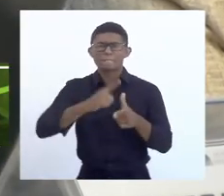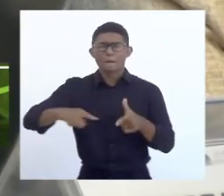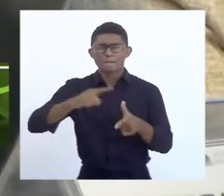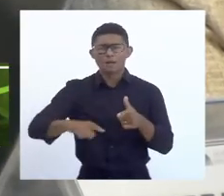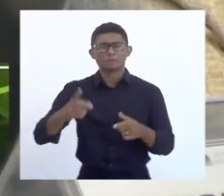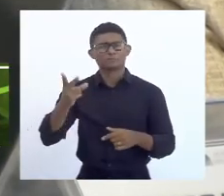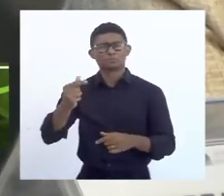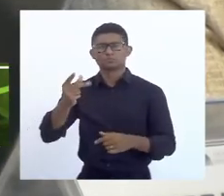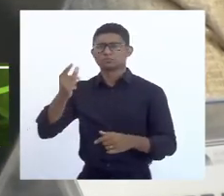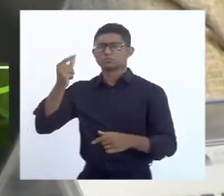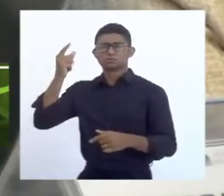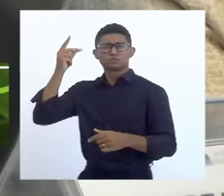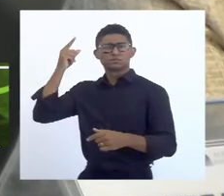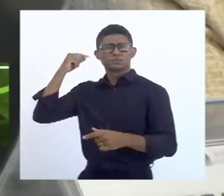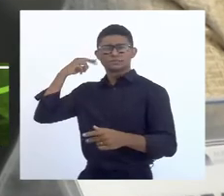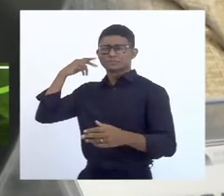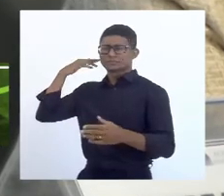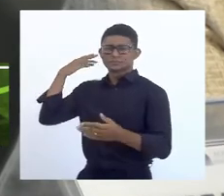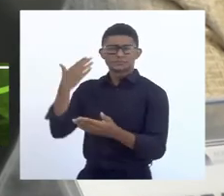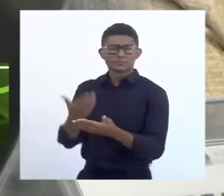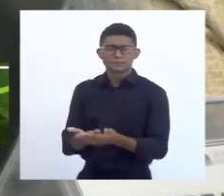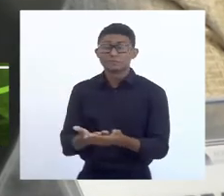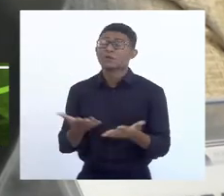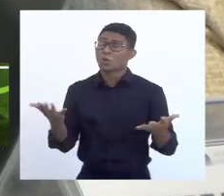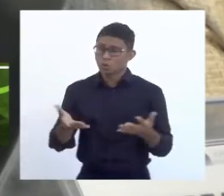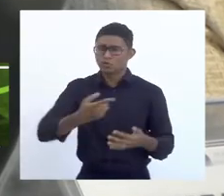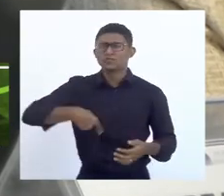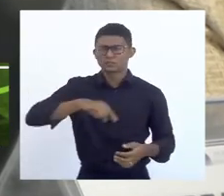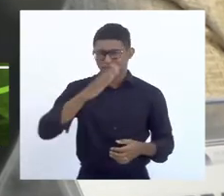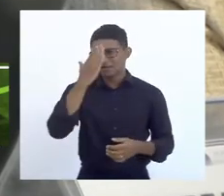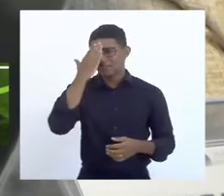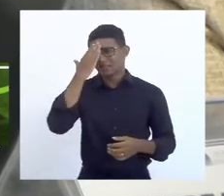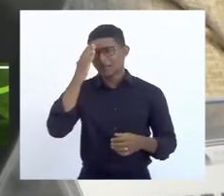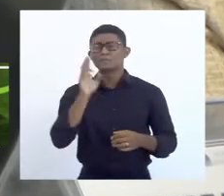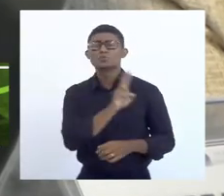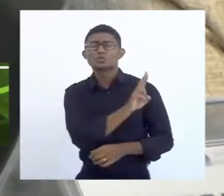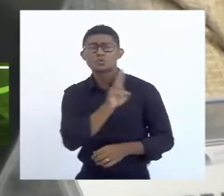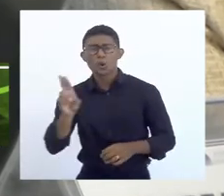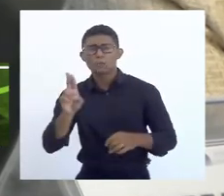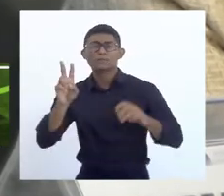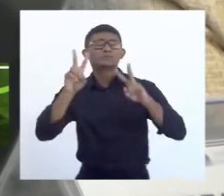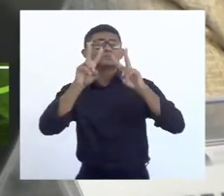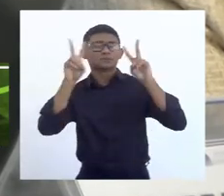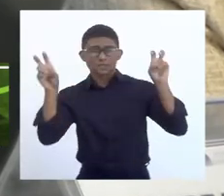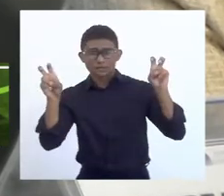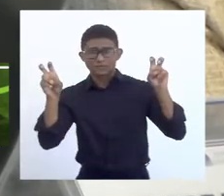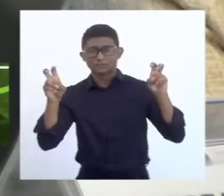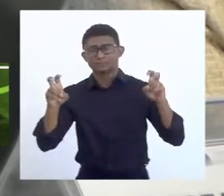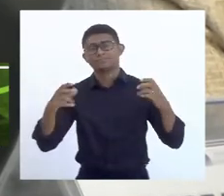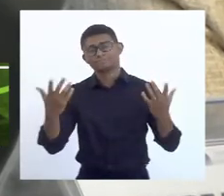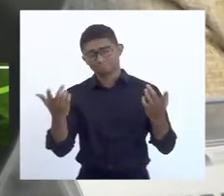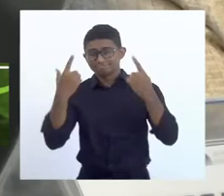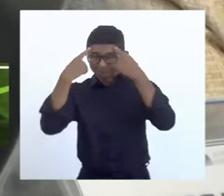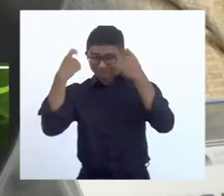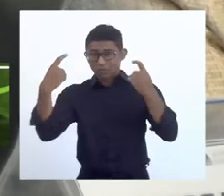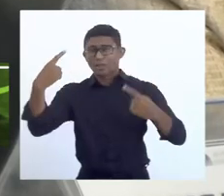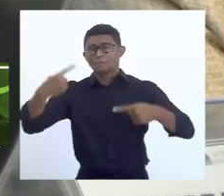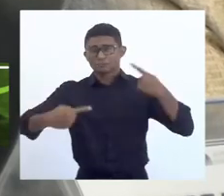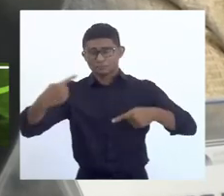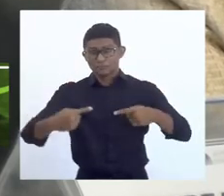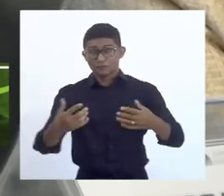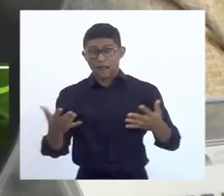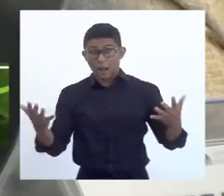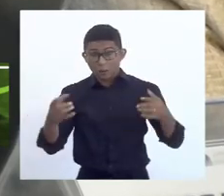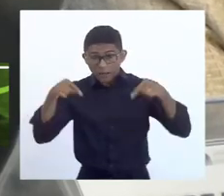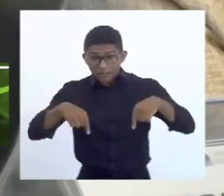recebe nome, que hoje recebe atenção e tratamento. É inédito que essa casa